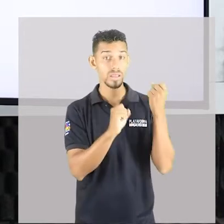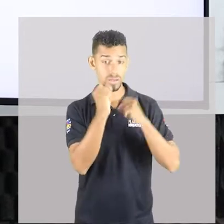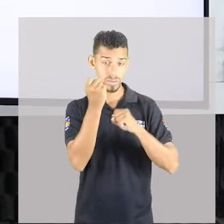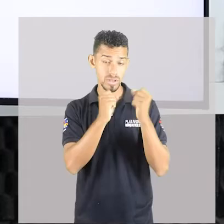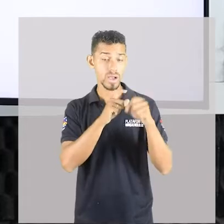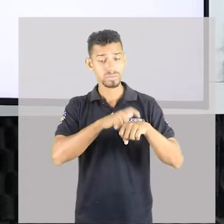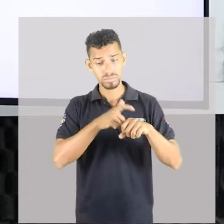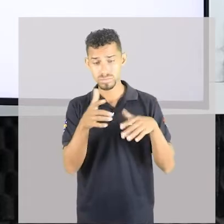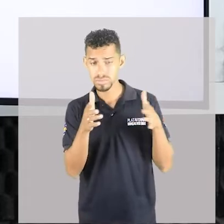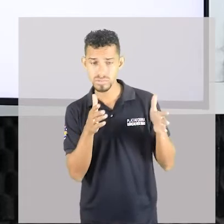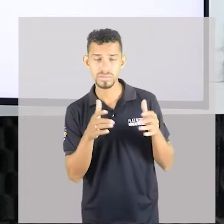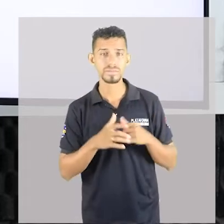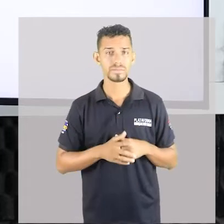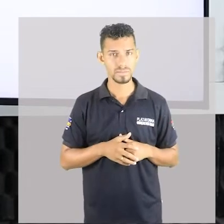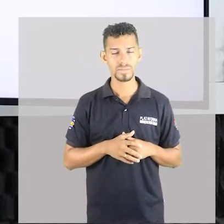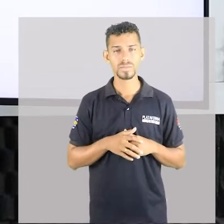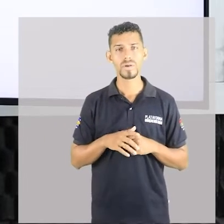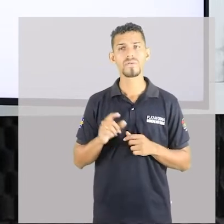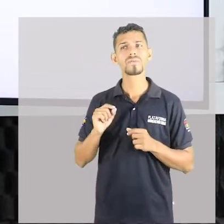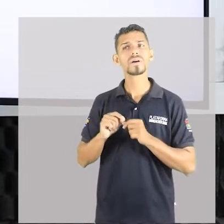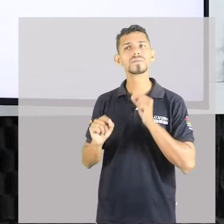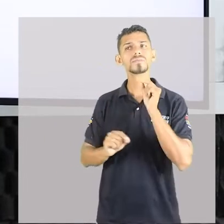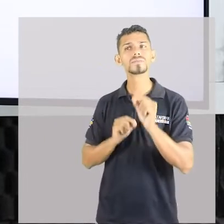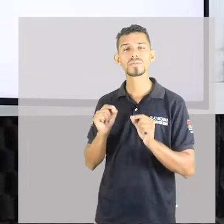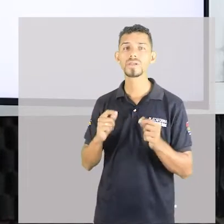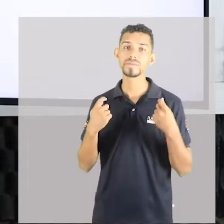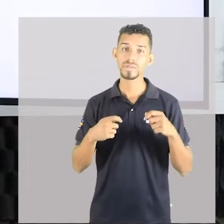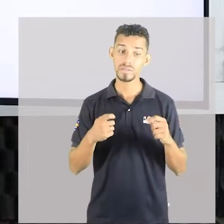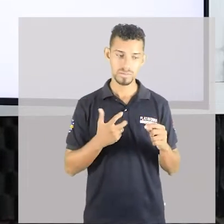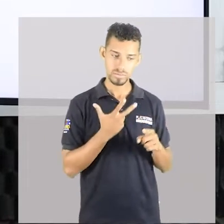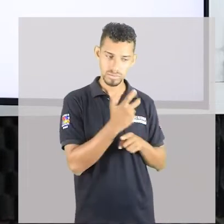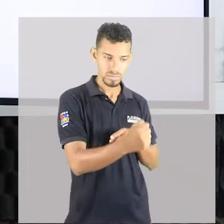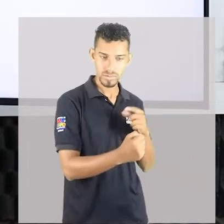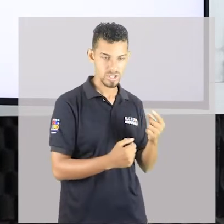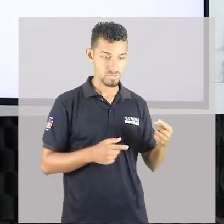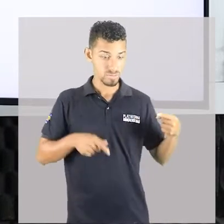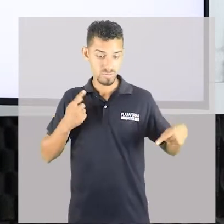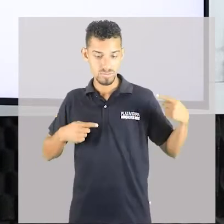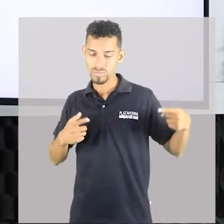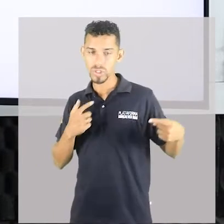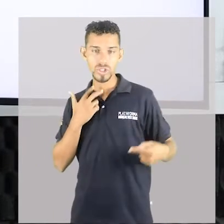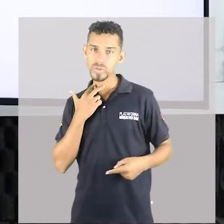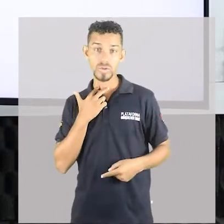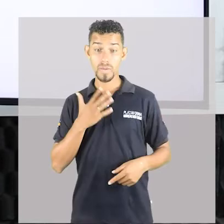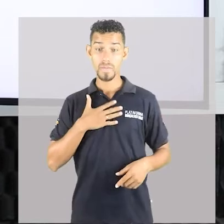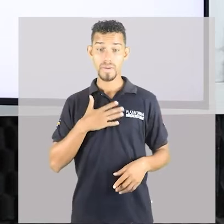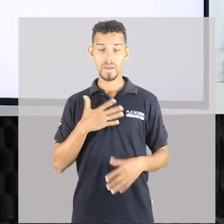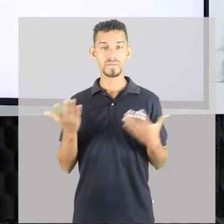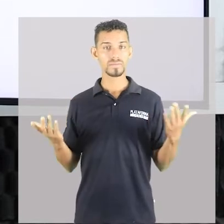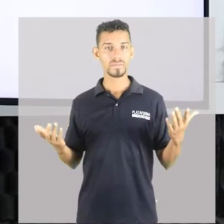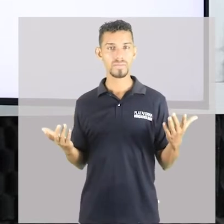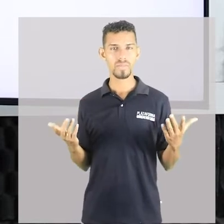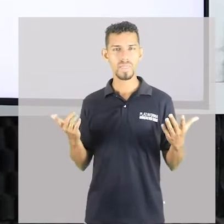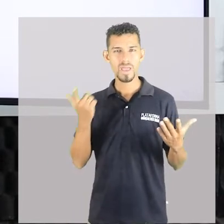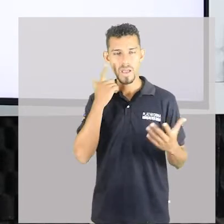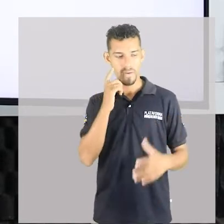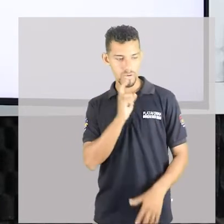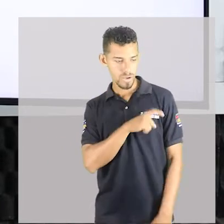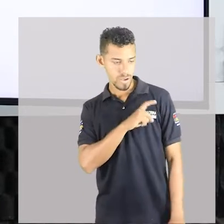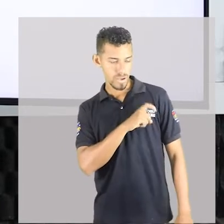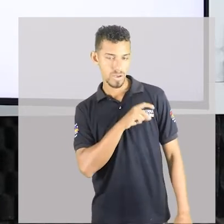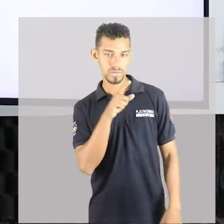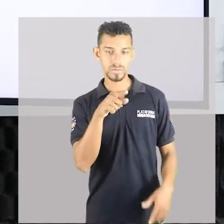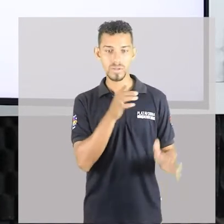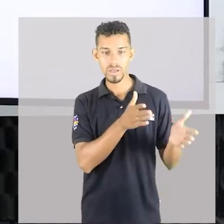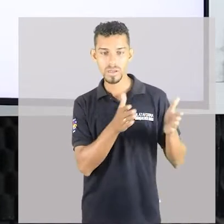em alguns momentos também. E aí, o que eu faço? Eu tenho que destruir isso, porque ele não pode competir com o meu produto. Vejam a perversidade